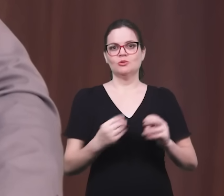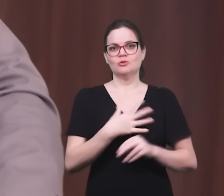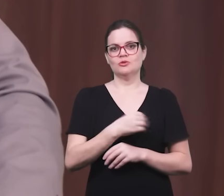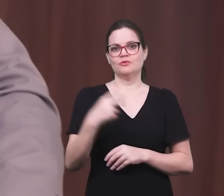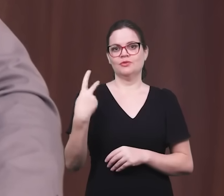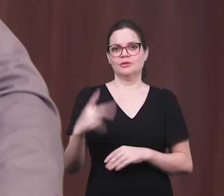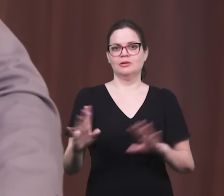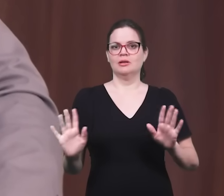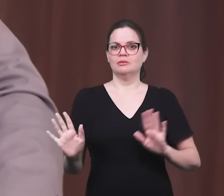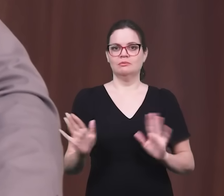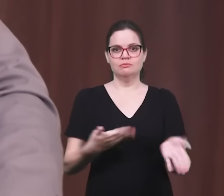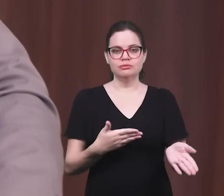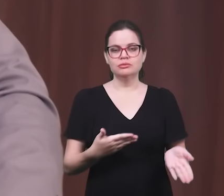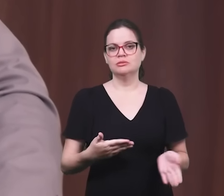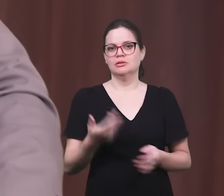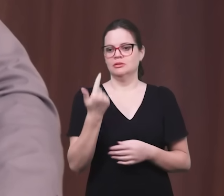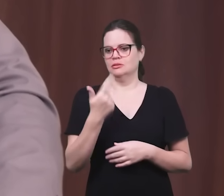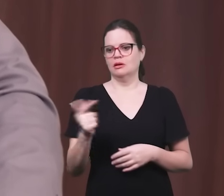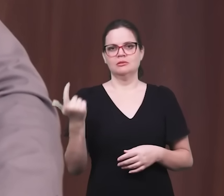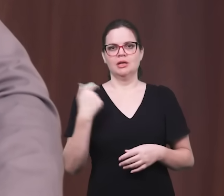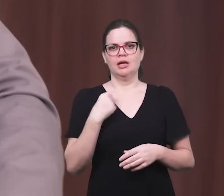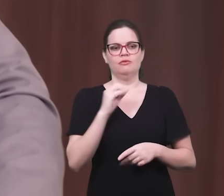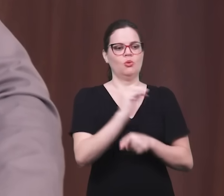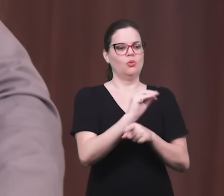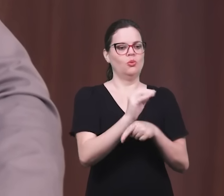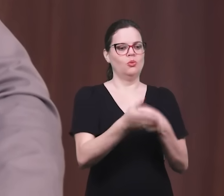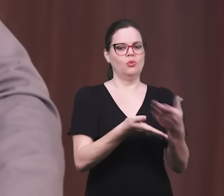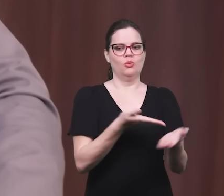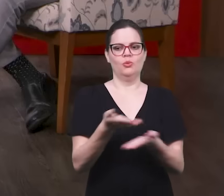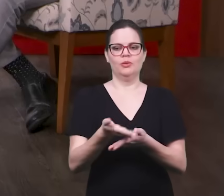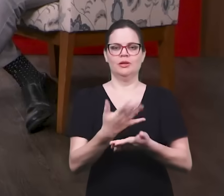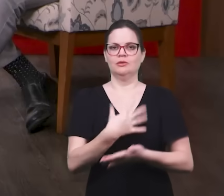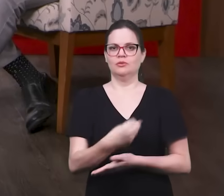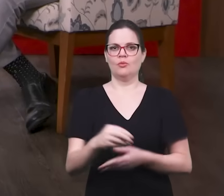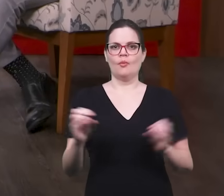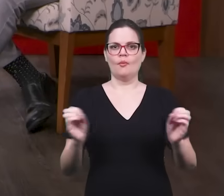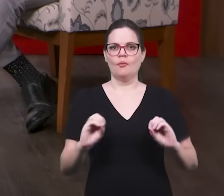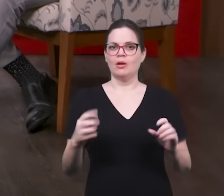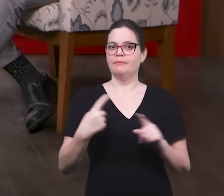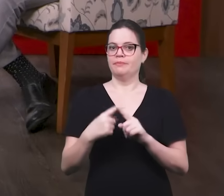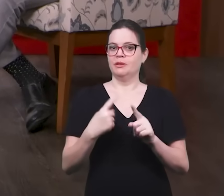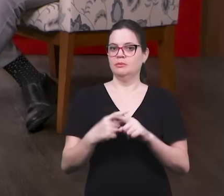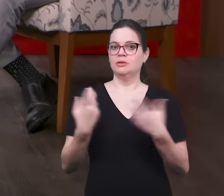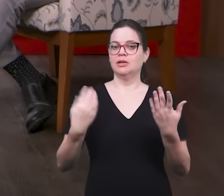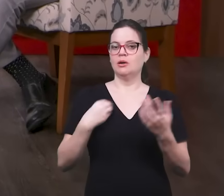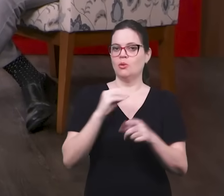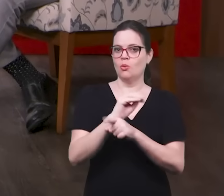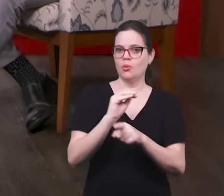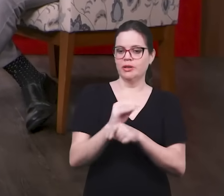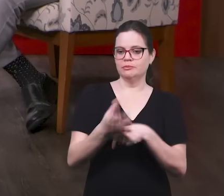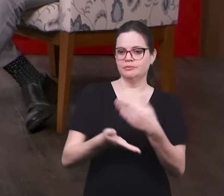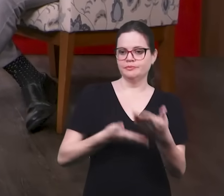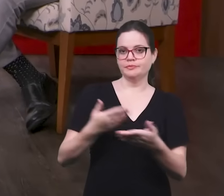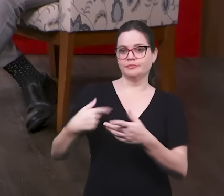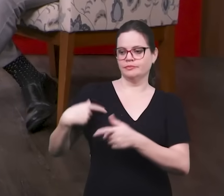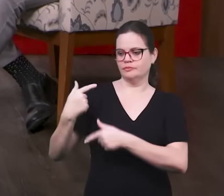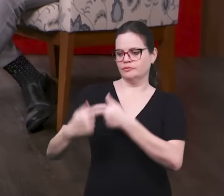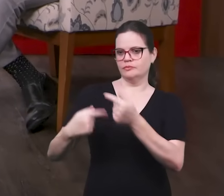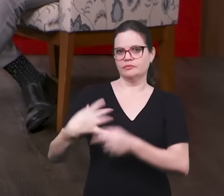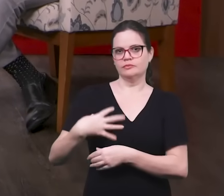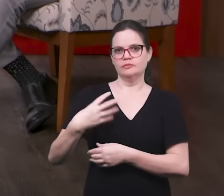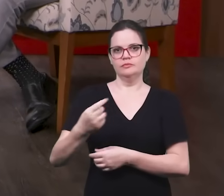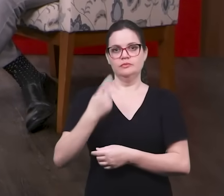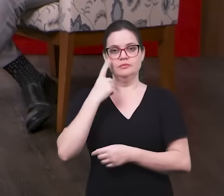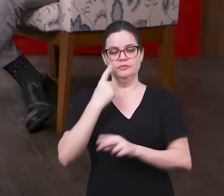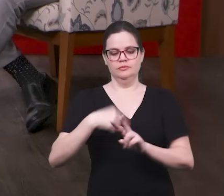perderam. Ele não teve esse cuidado com a prole, né? E o cuidado com a prole, aqui nós vemos a andorinha, esse cuidado,